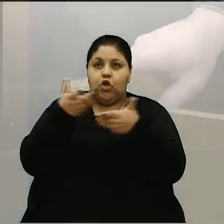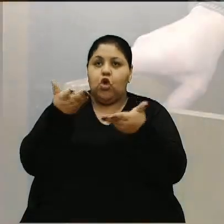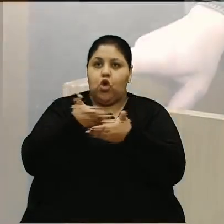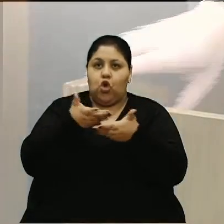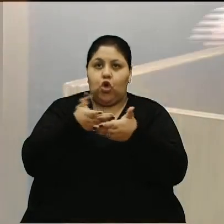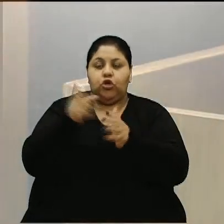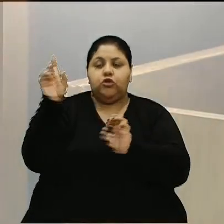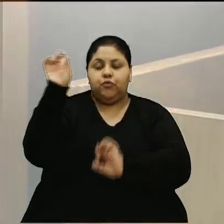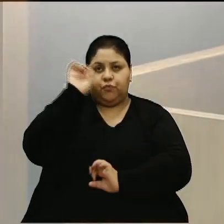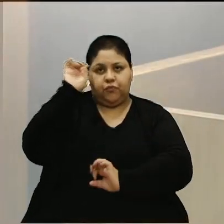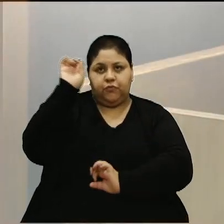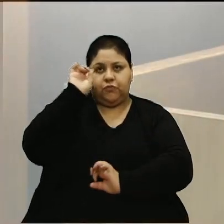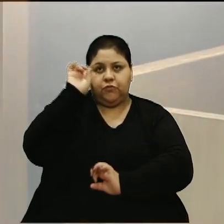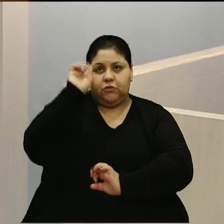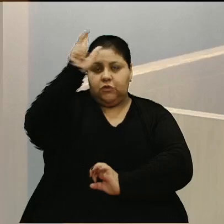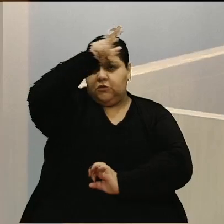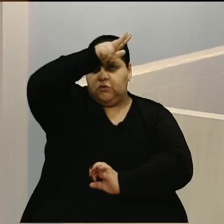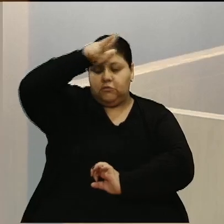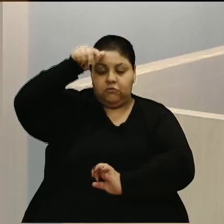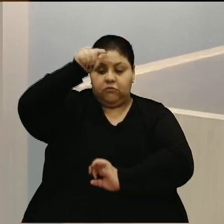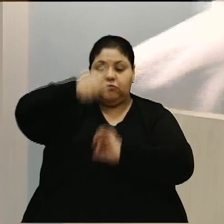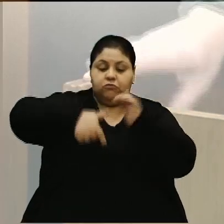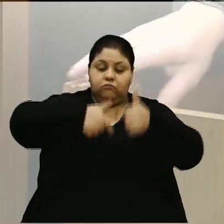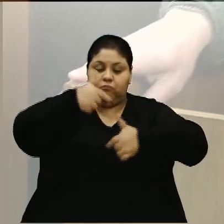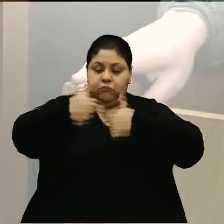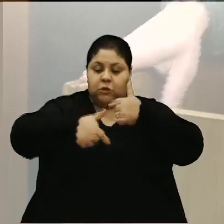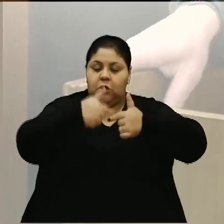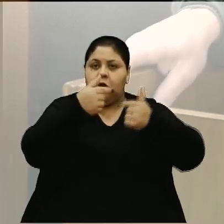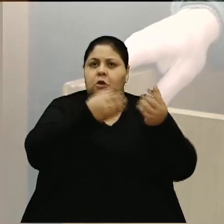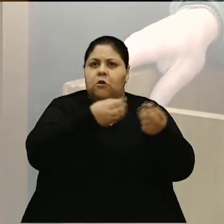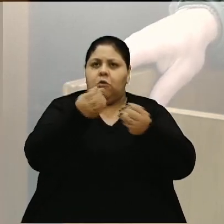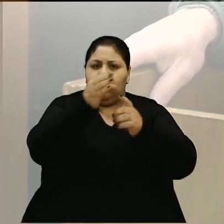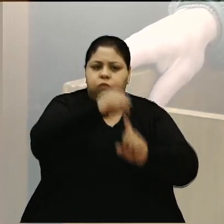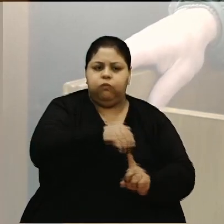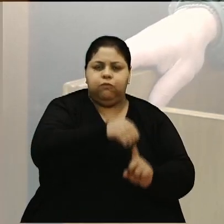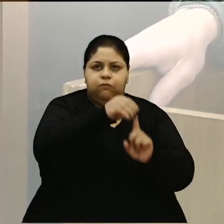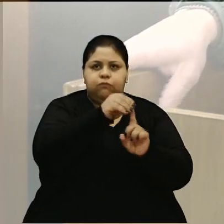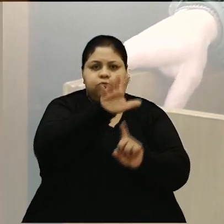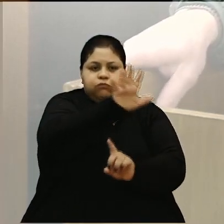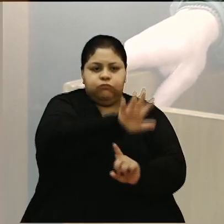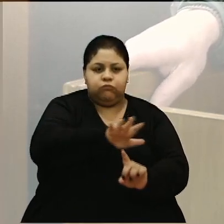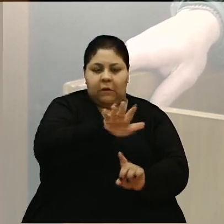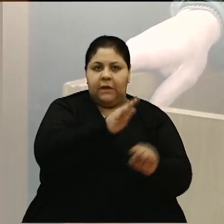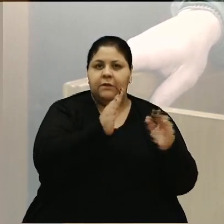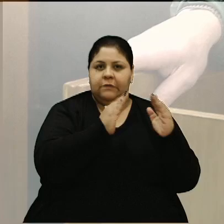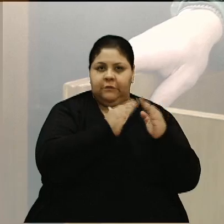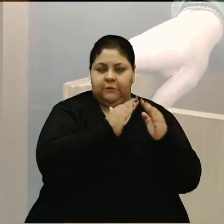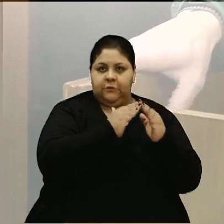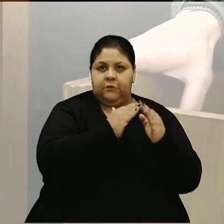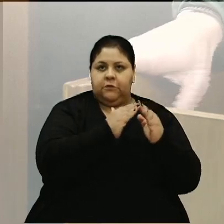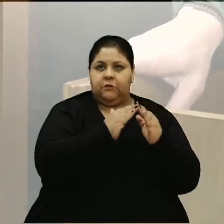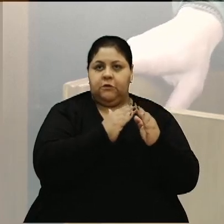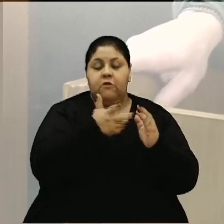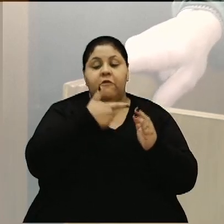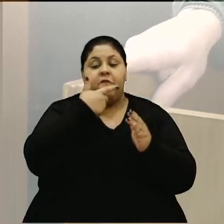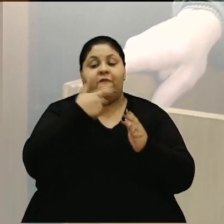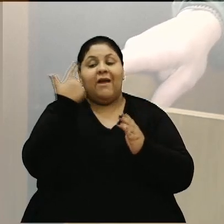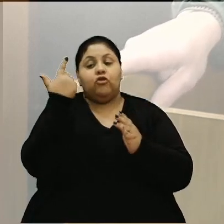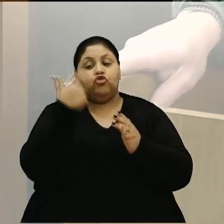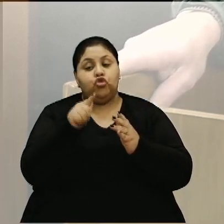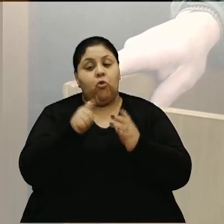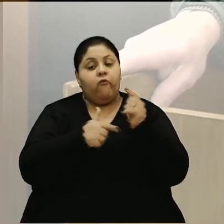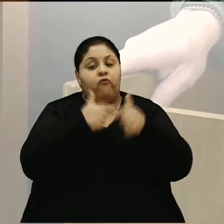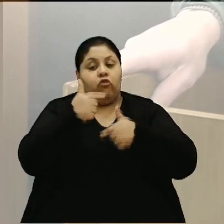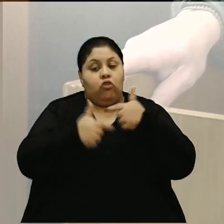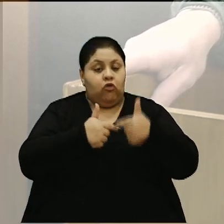dia a dia, a prefeitura vem trabalhando muito, principalmente na área da habitação. Volto a destacar aqui o trabalho